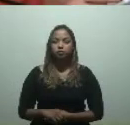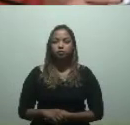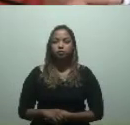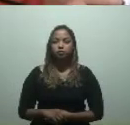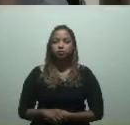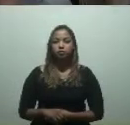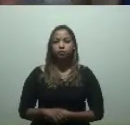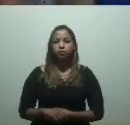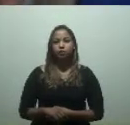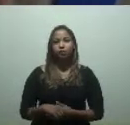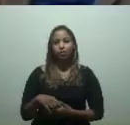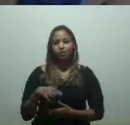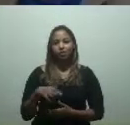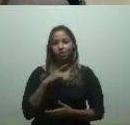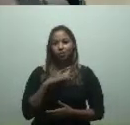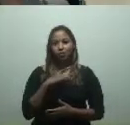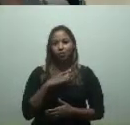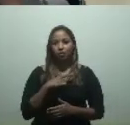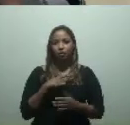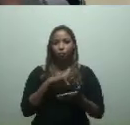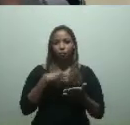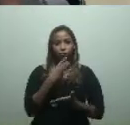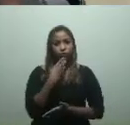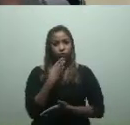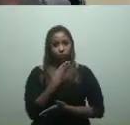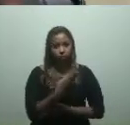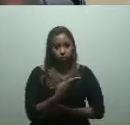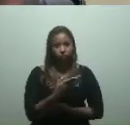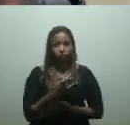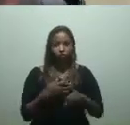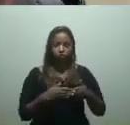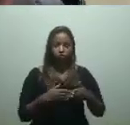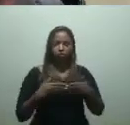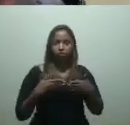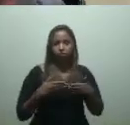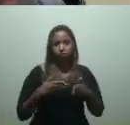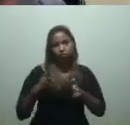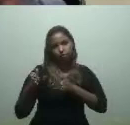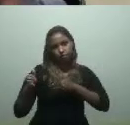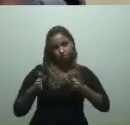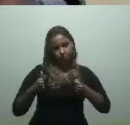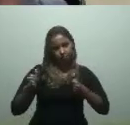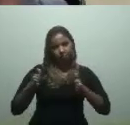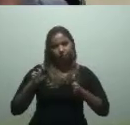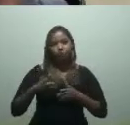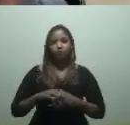o requerimento do vereador Abidene se afastando por esse período.